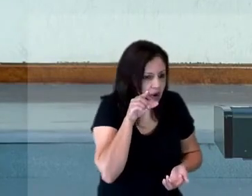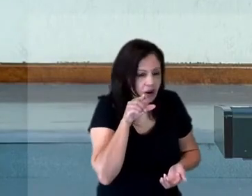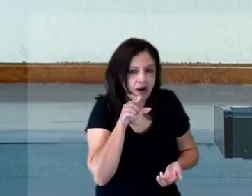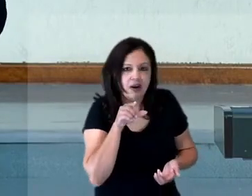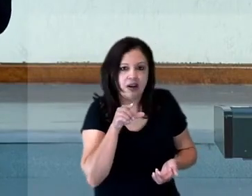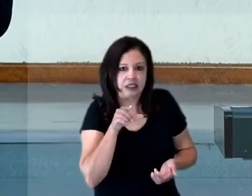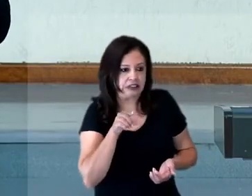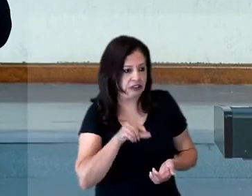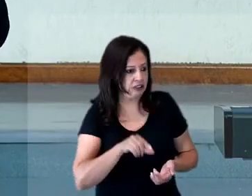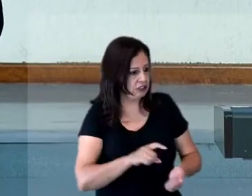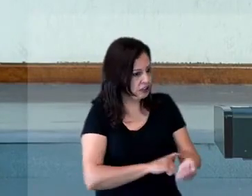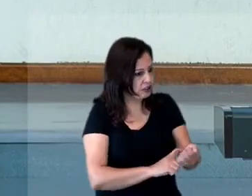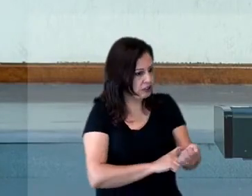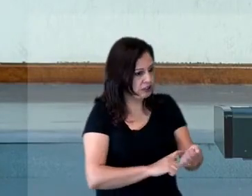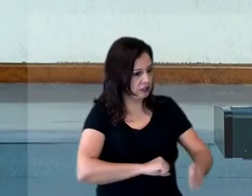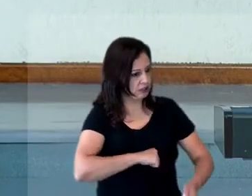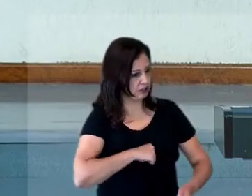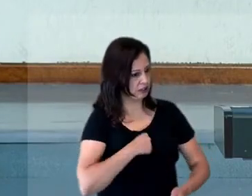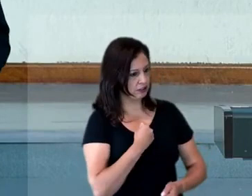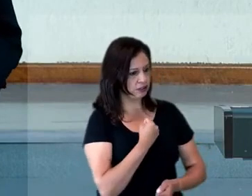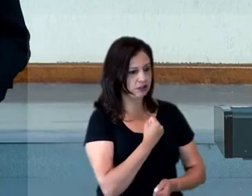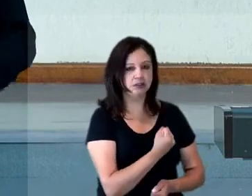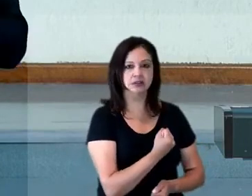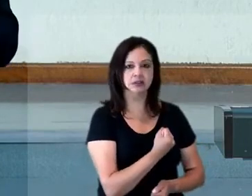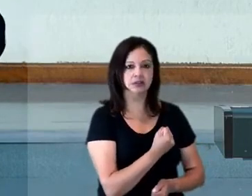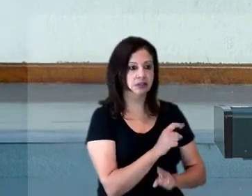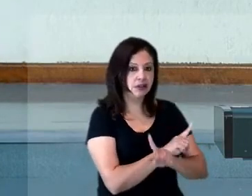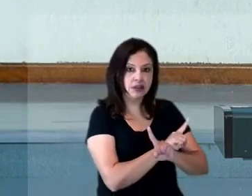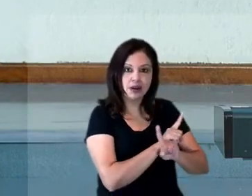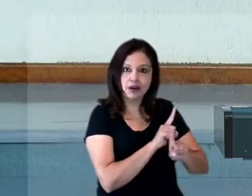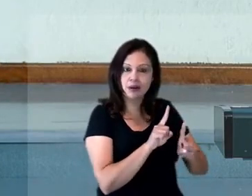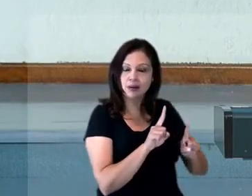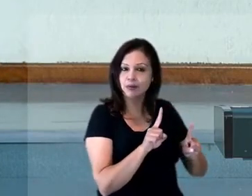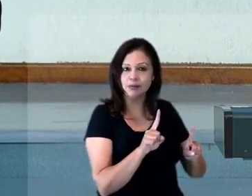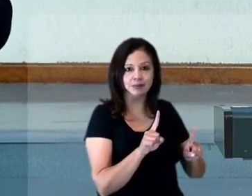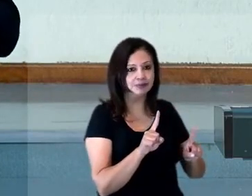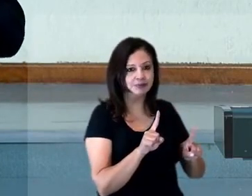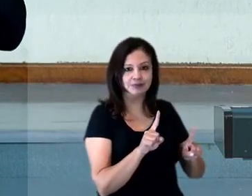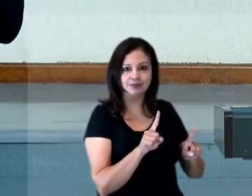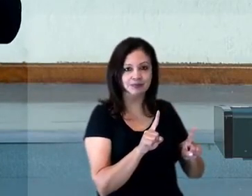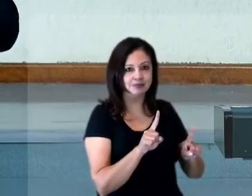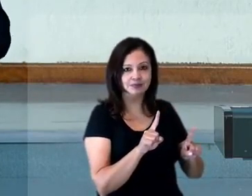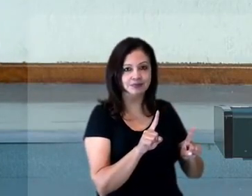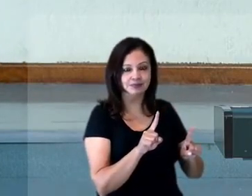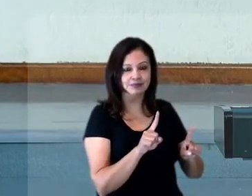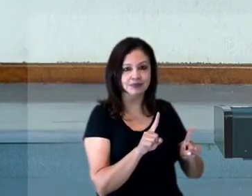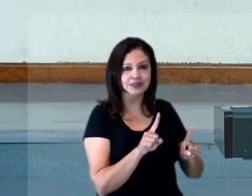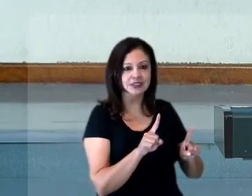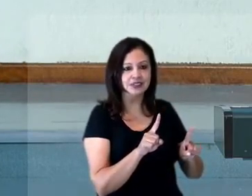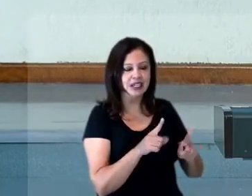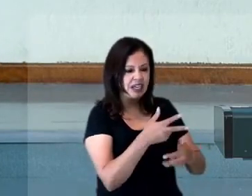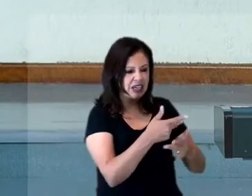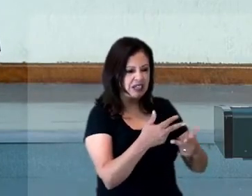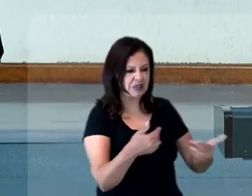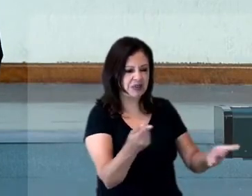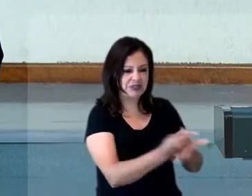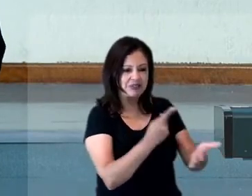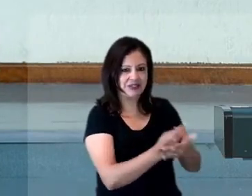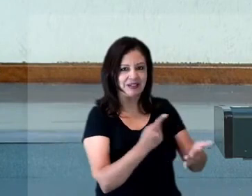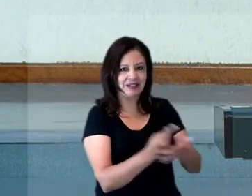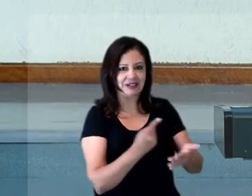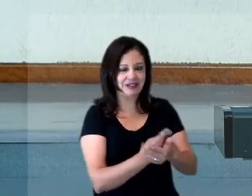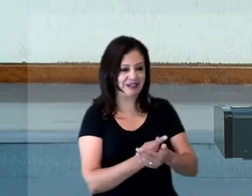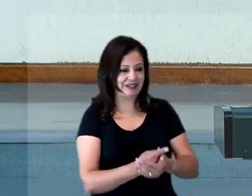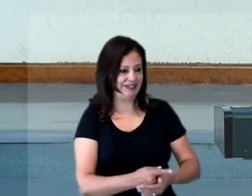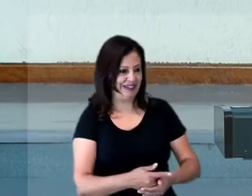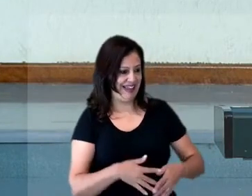Um amor que não guarda rancor. Amor não se alegra com a injustiça, mas que se alegra